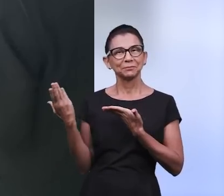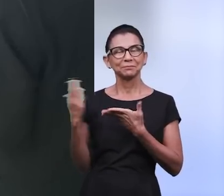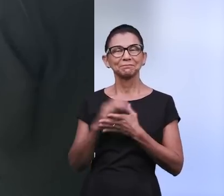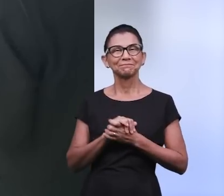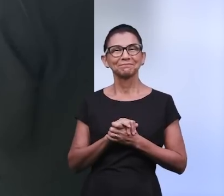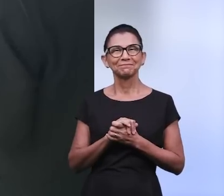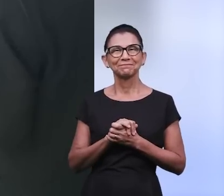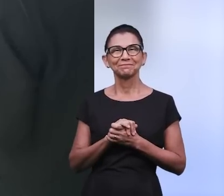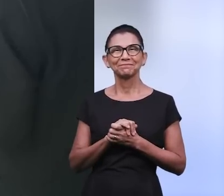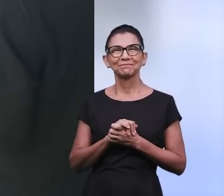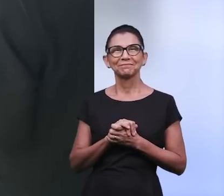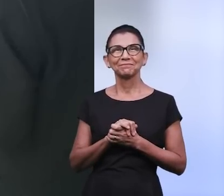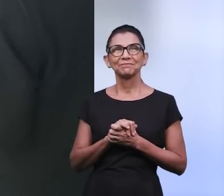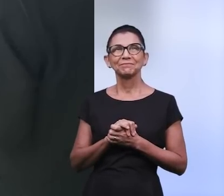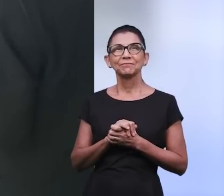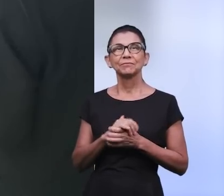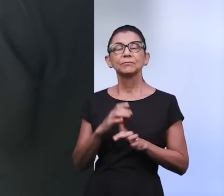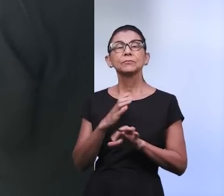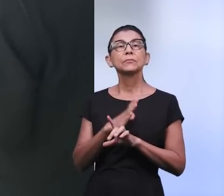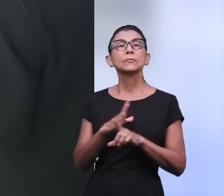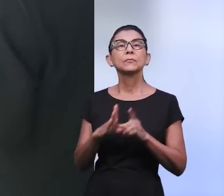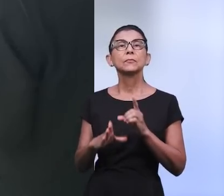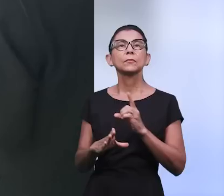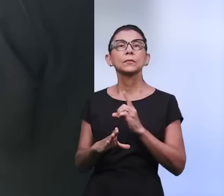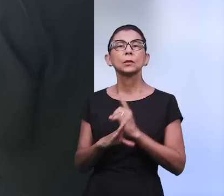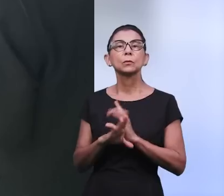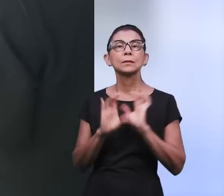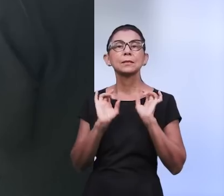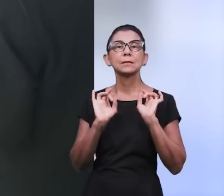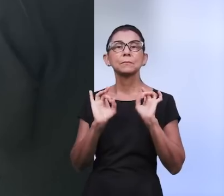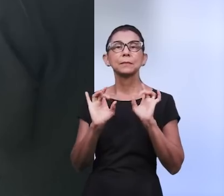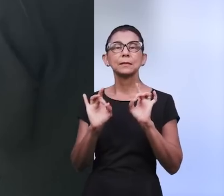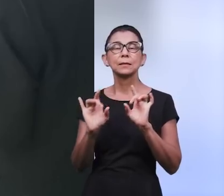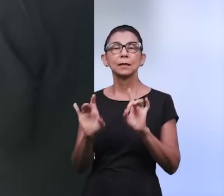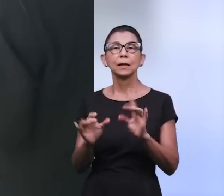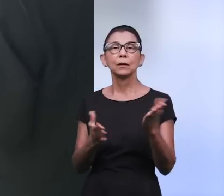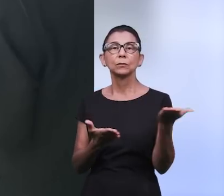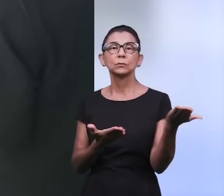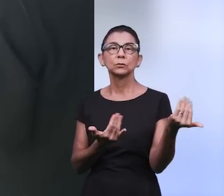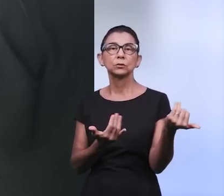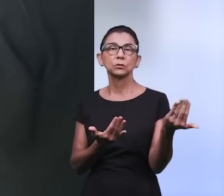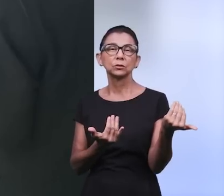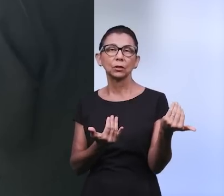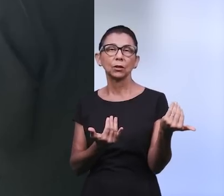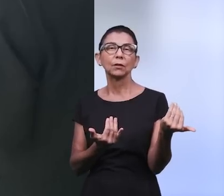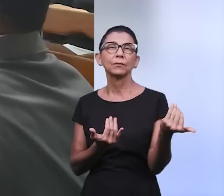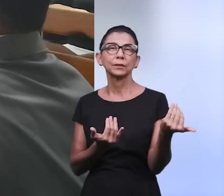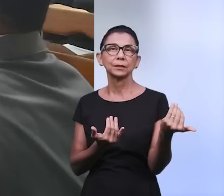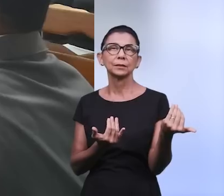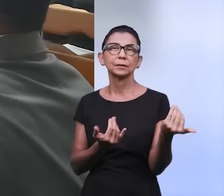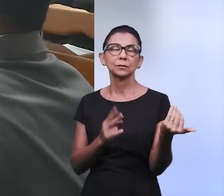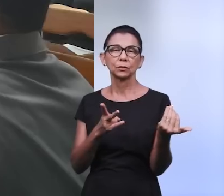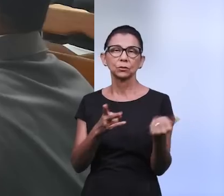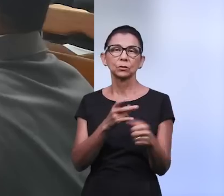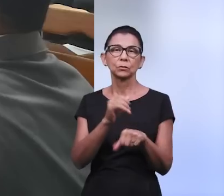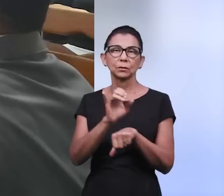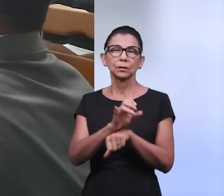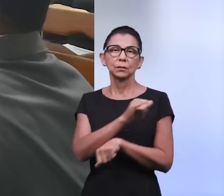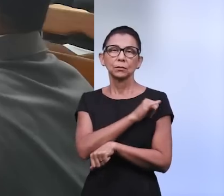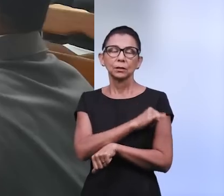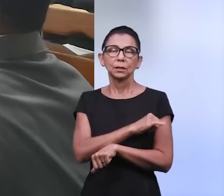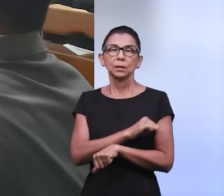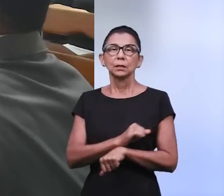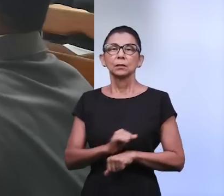também as informações do culto especial com os jovens da ICM Pinheiral. Também foi um momento ali muito especial